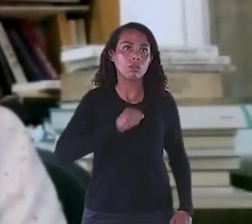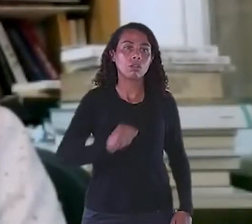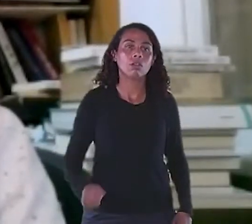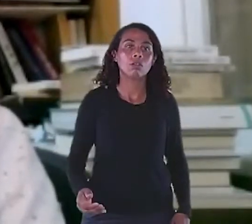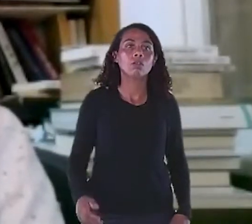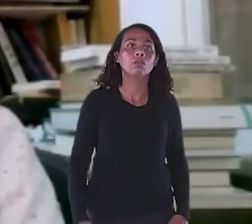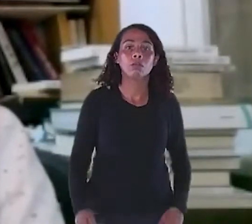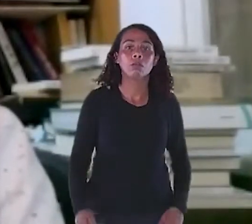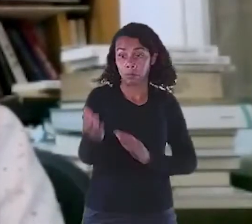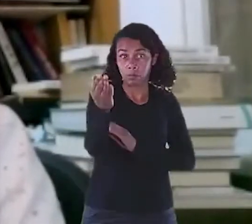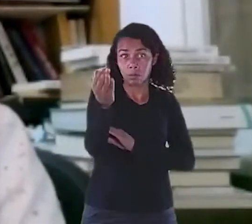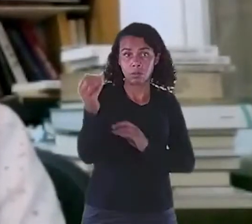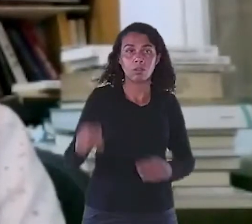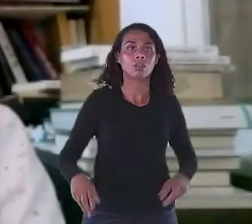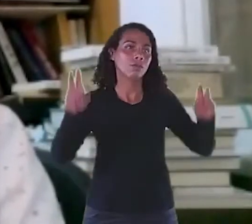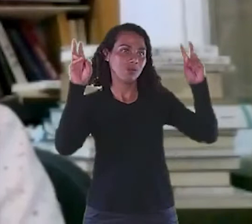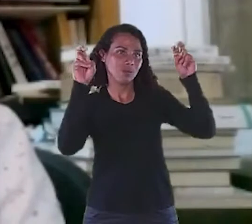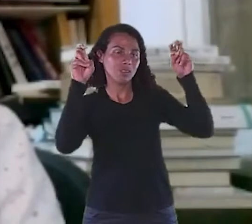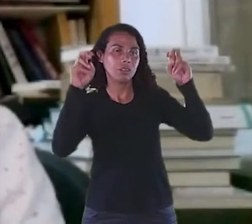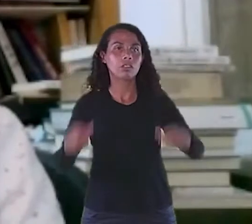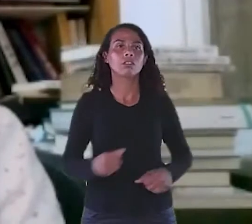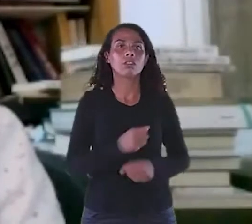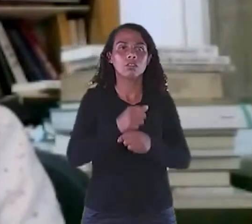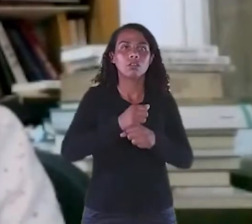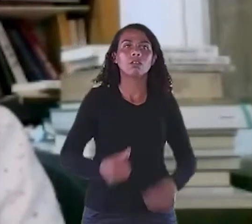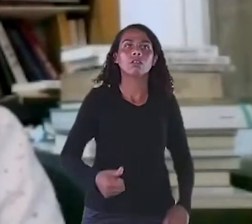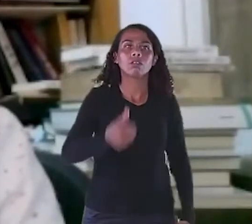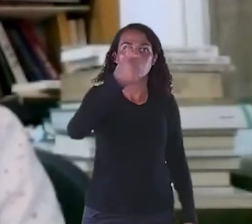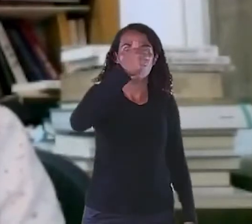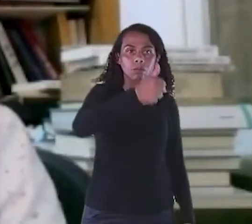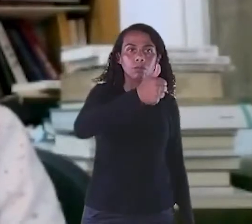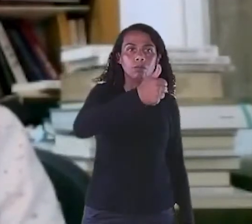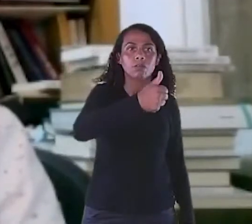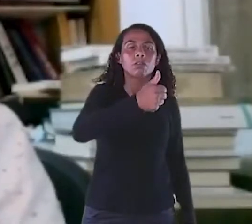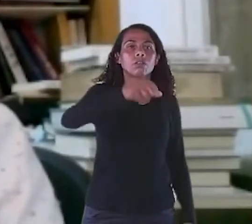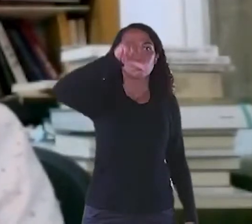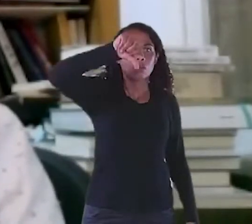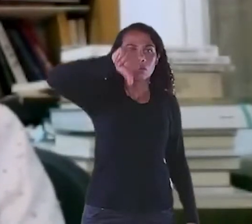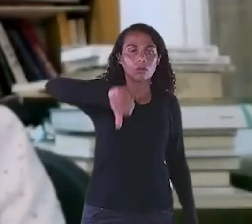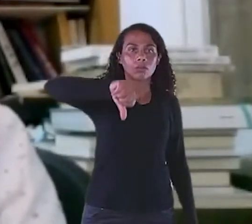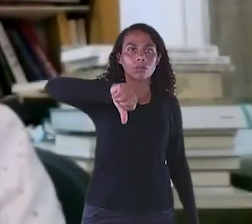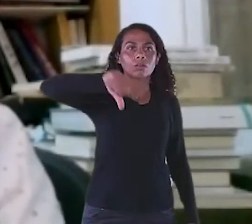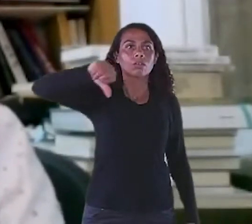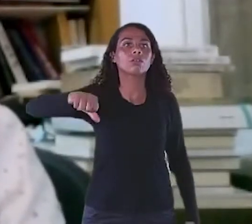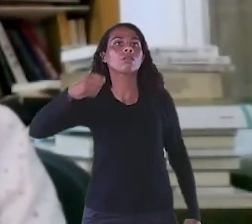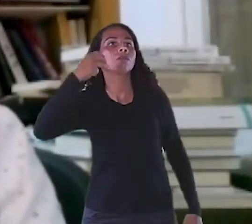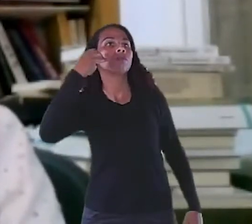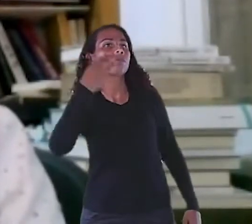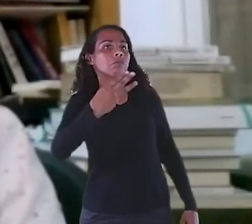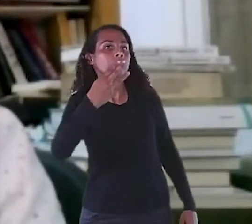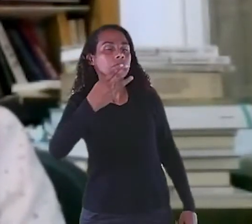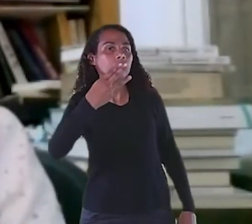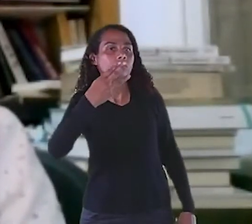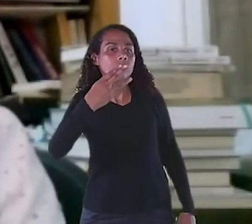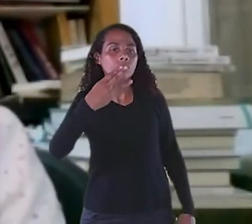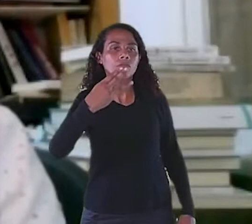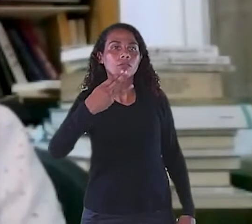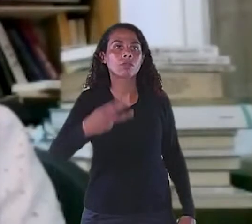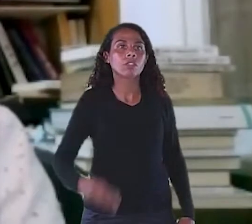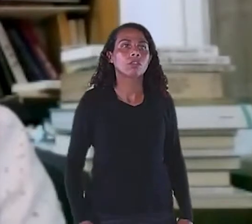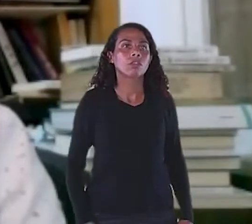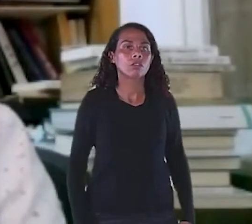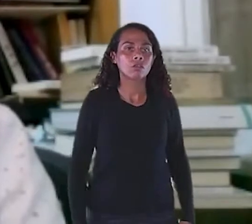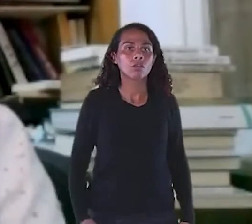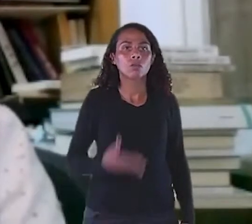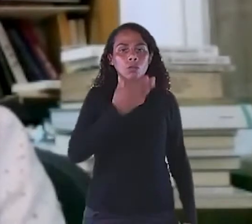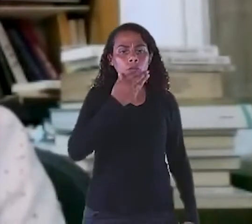63, se não me engano. E ele passou os últimos anos da vida dele refazendo esse livro.